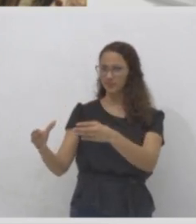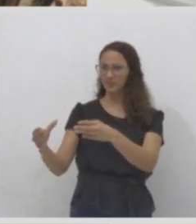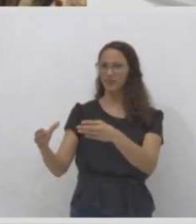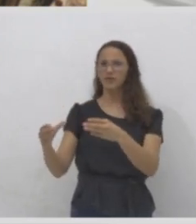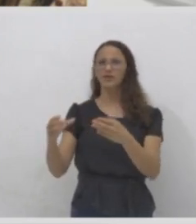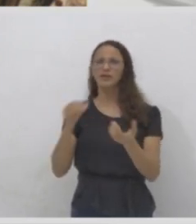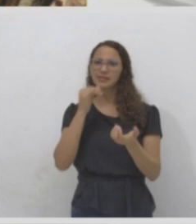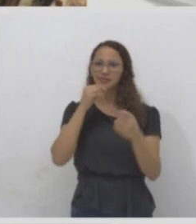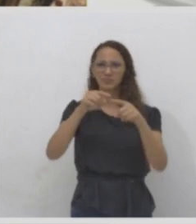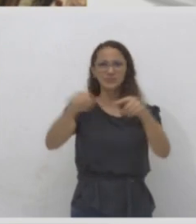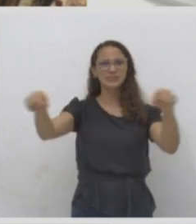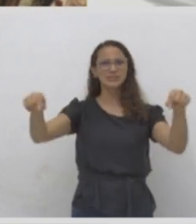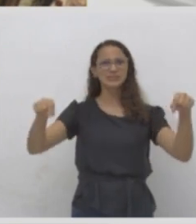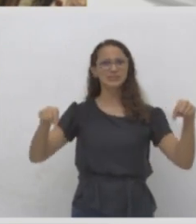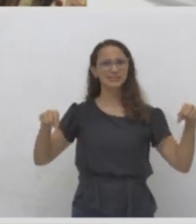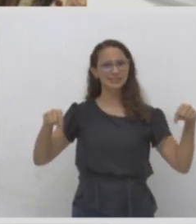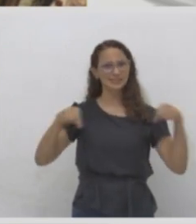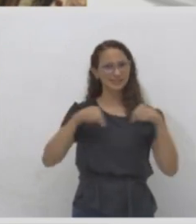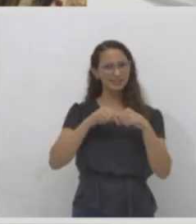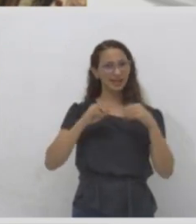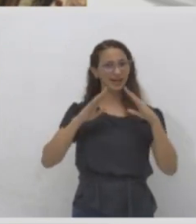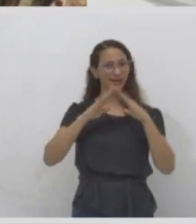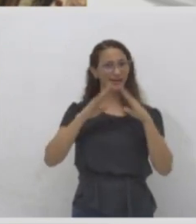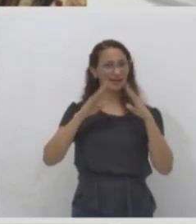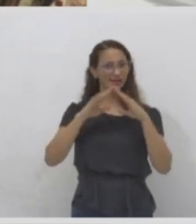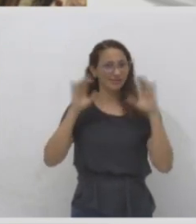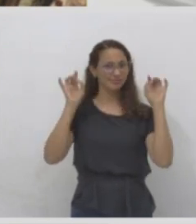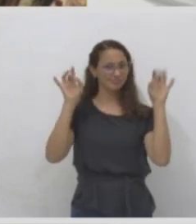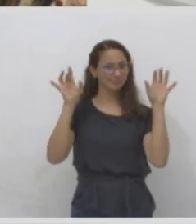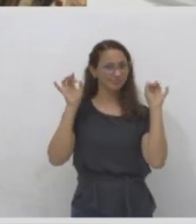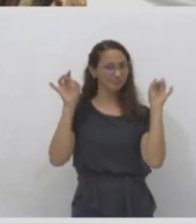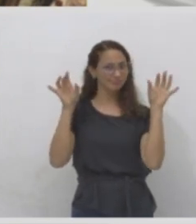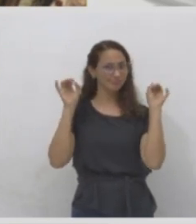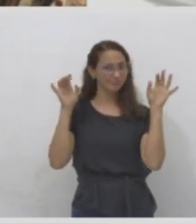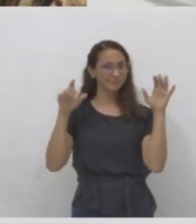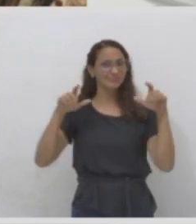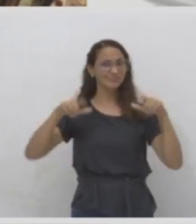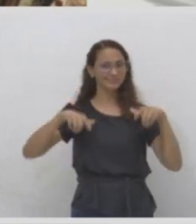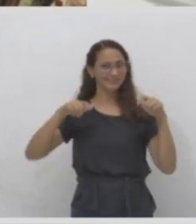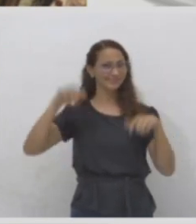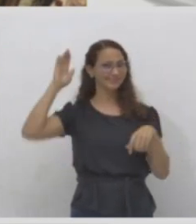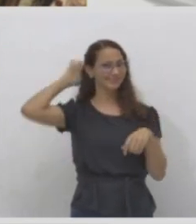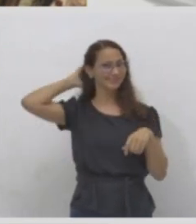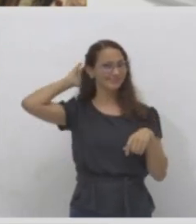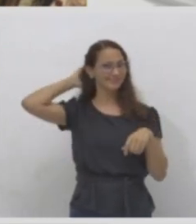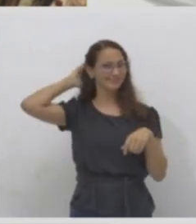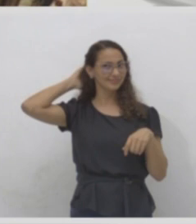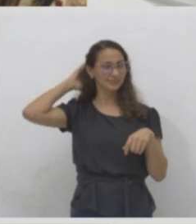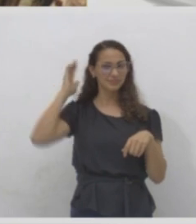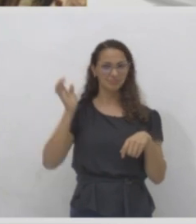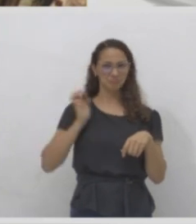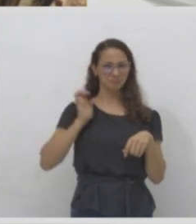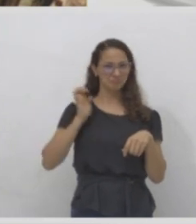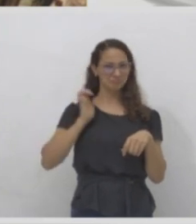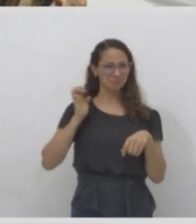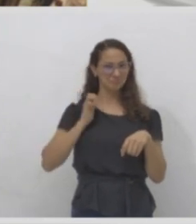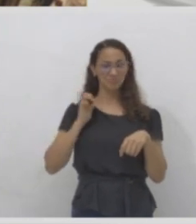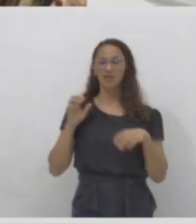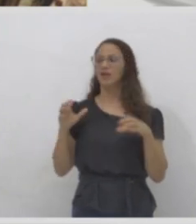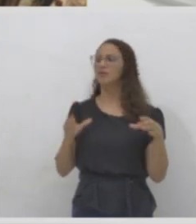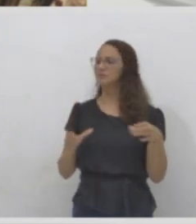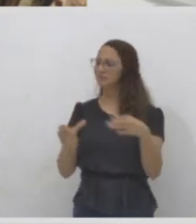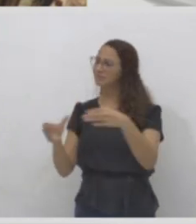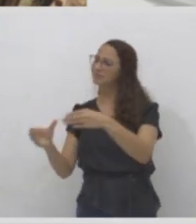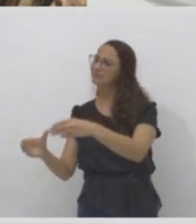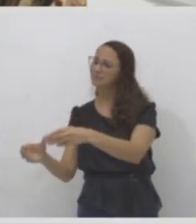nas salas das casas mais abastadas de Belém. Né? Os ricos ofereciam as escarradeiras para os seus